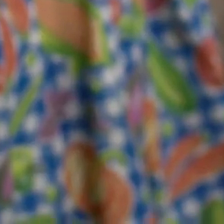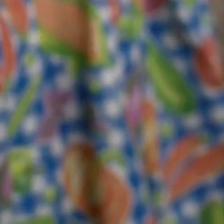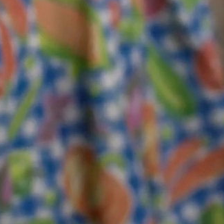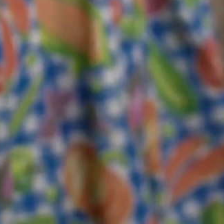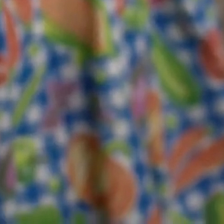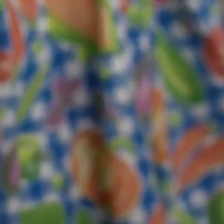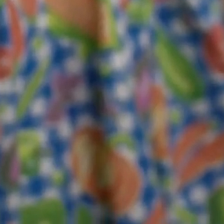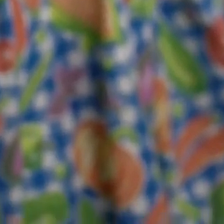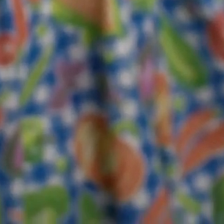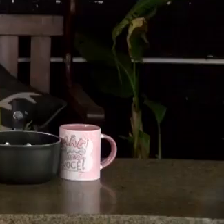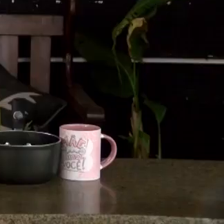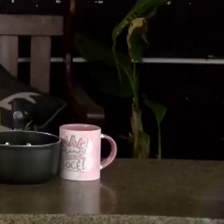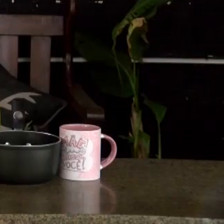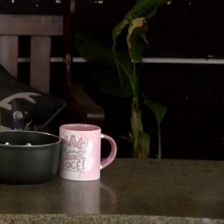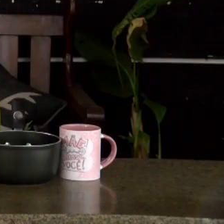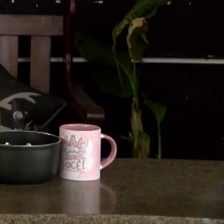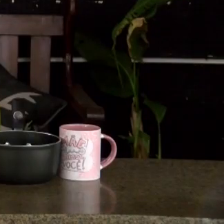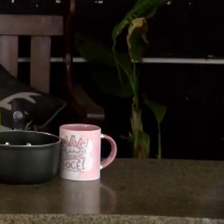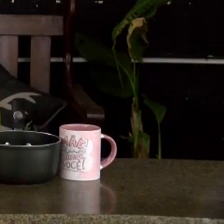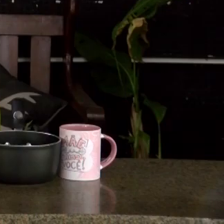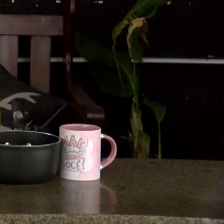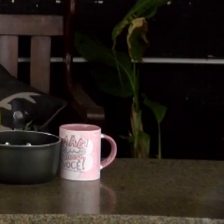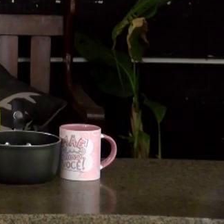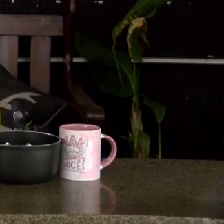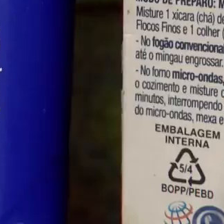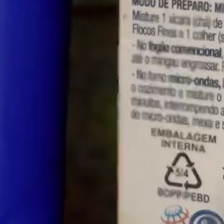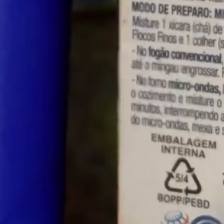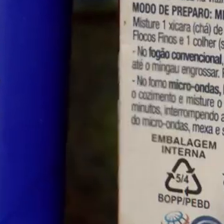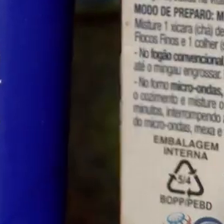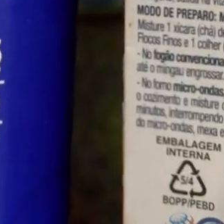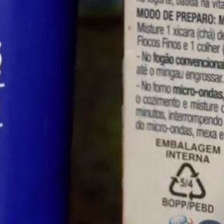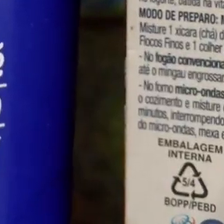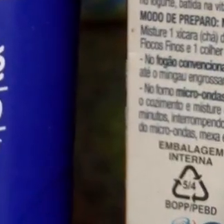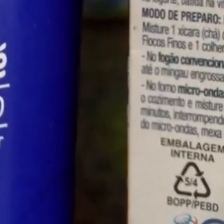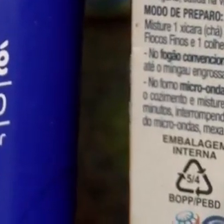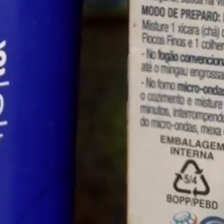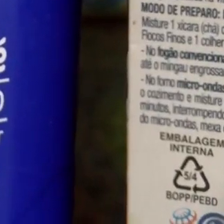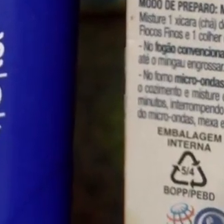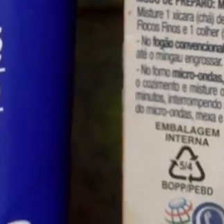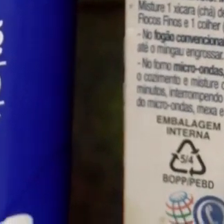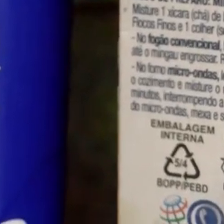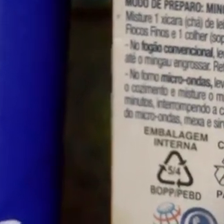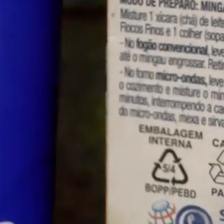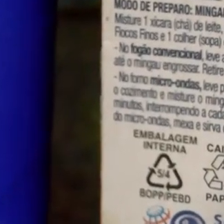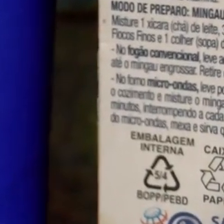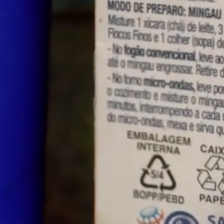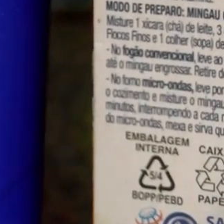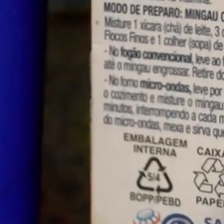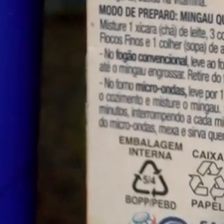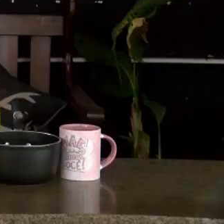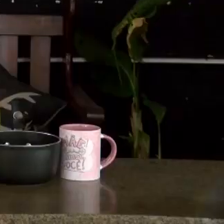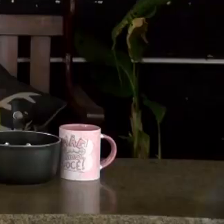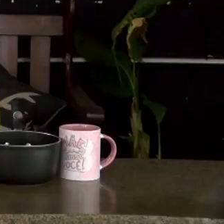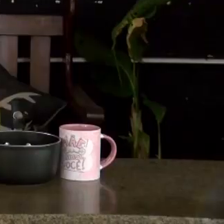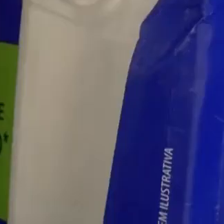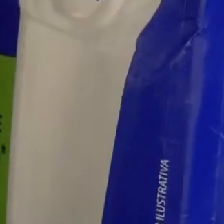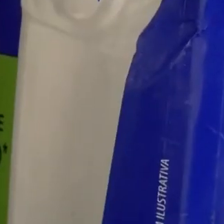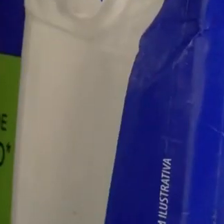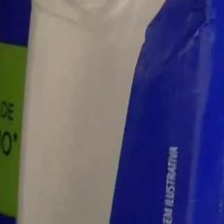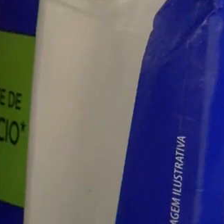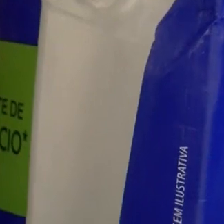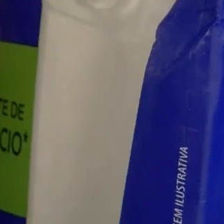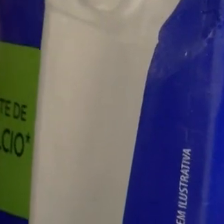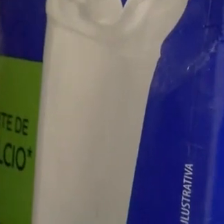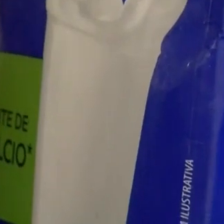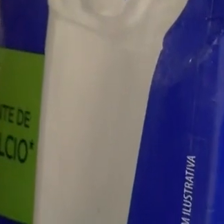colheres de aveia. Também vai precisar de leite, 1 xícara, tá?